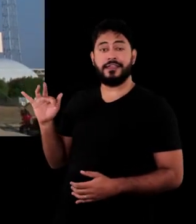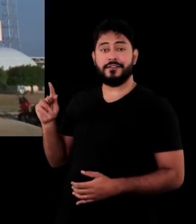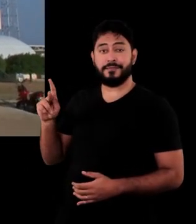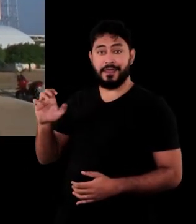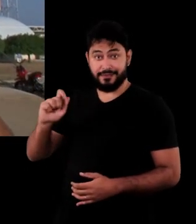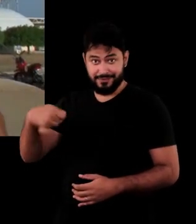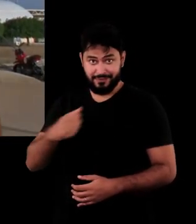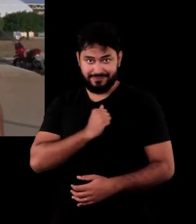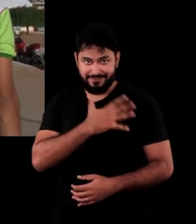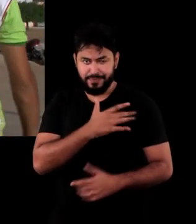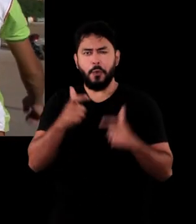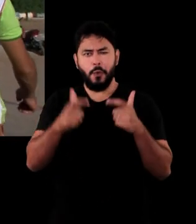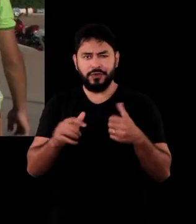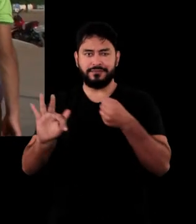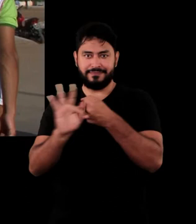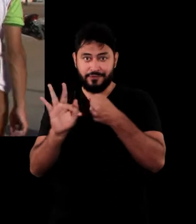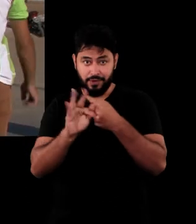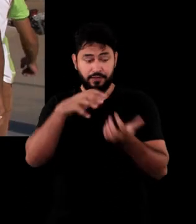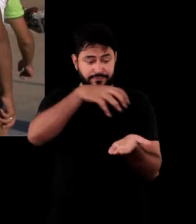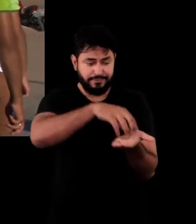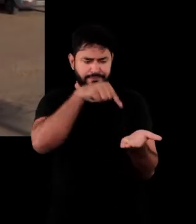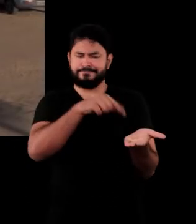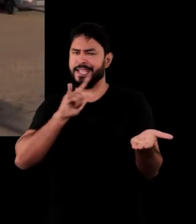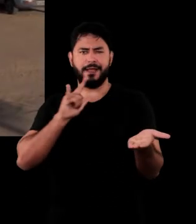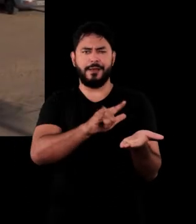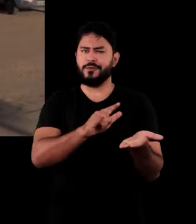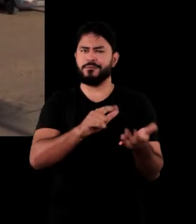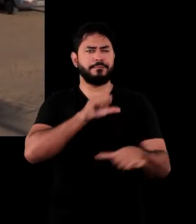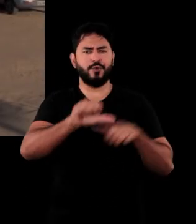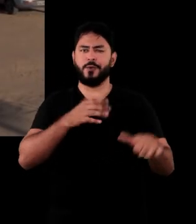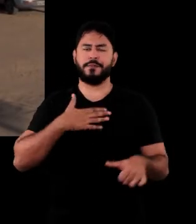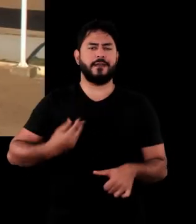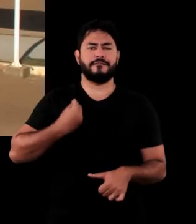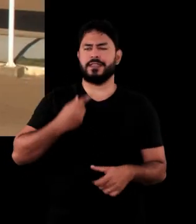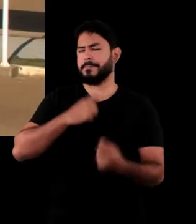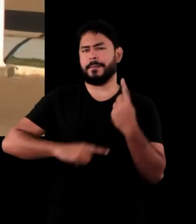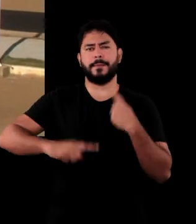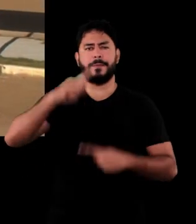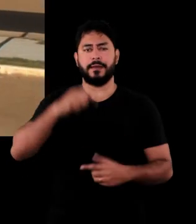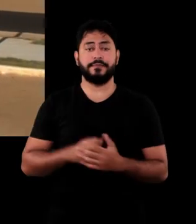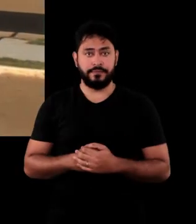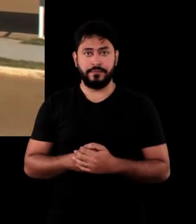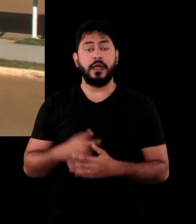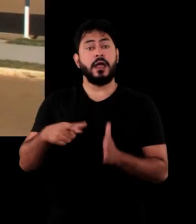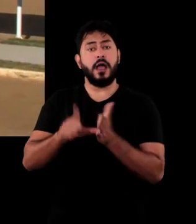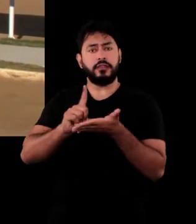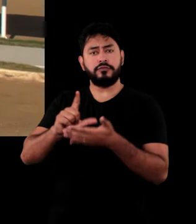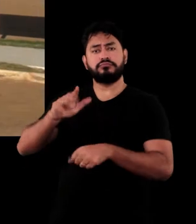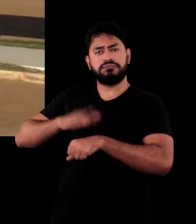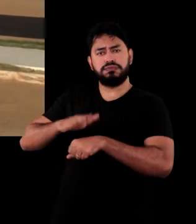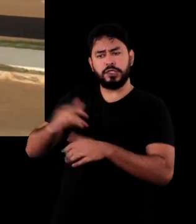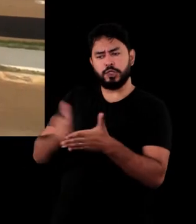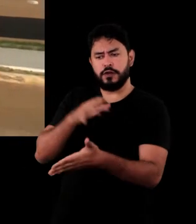Eu amo aqui o IEF, sabe? Isso transformou minha vida totalmente. Ter entrado no Instituto, começar a estudar